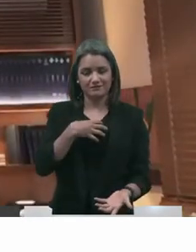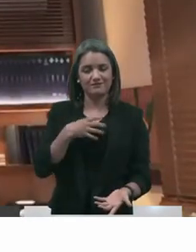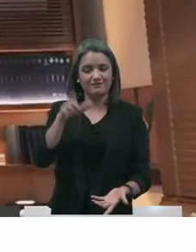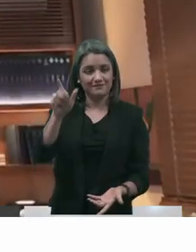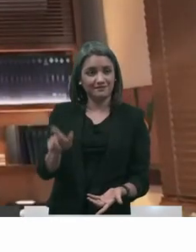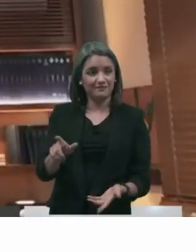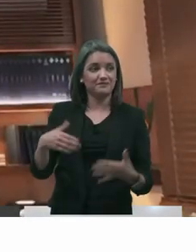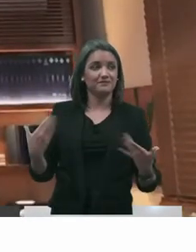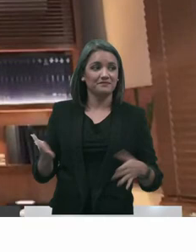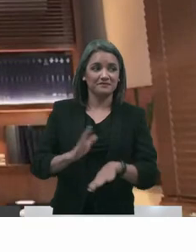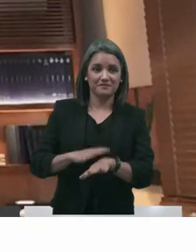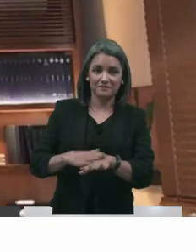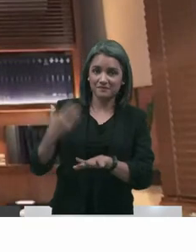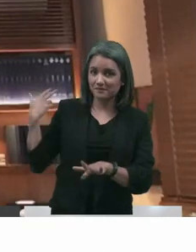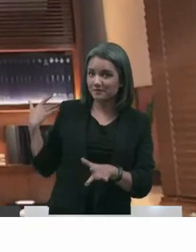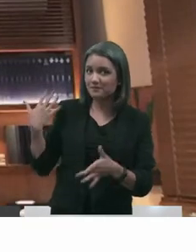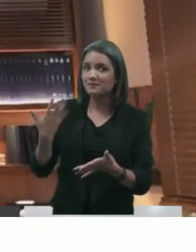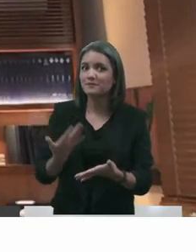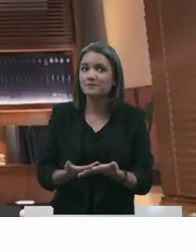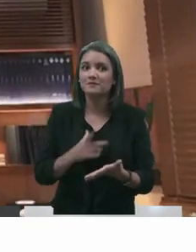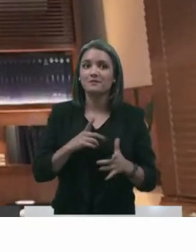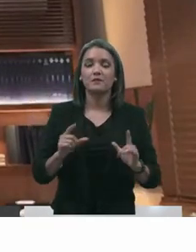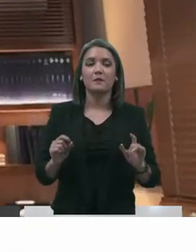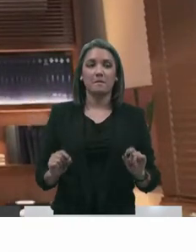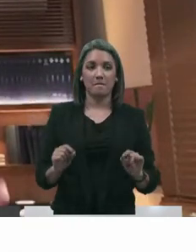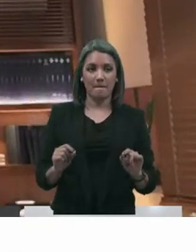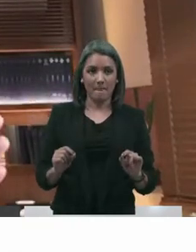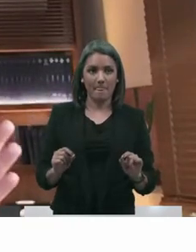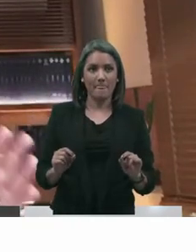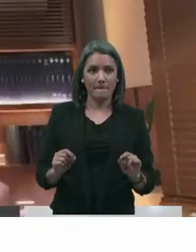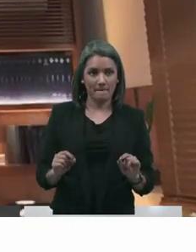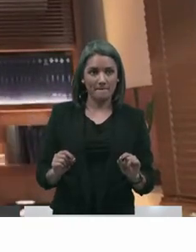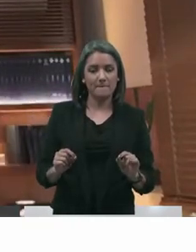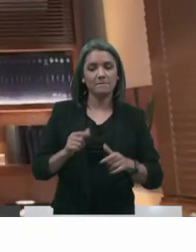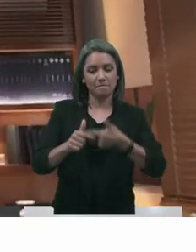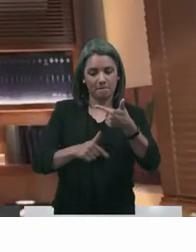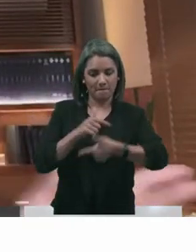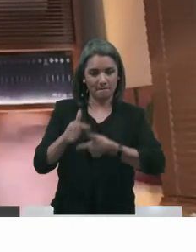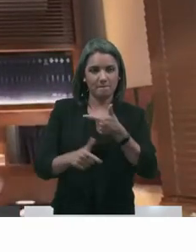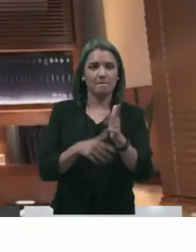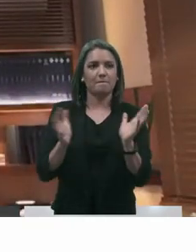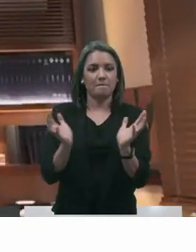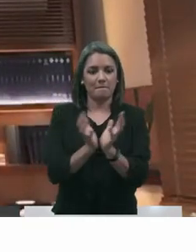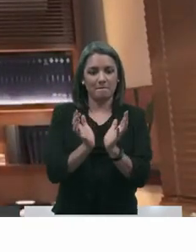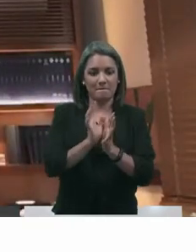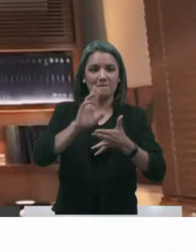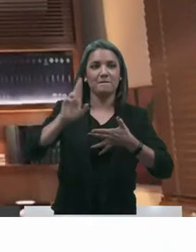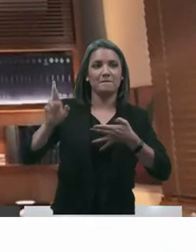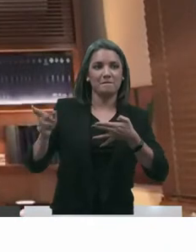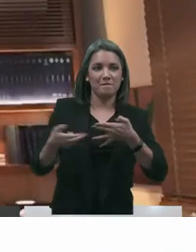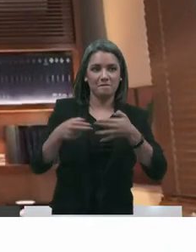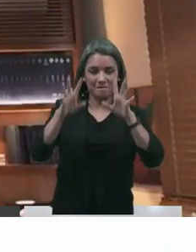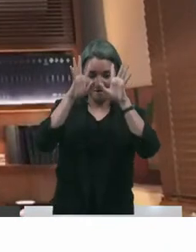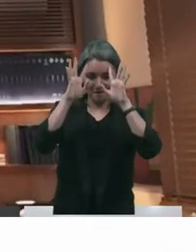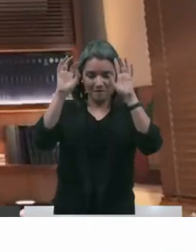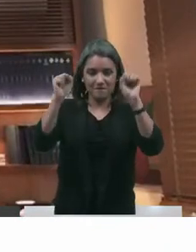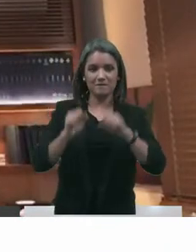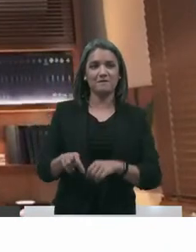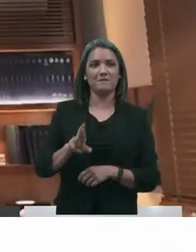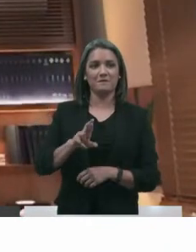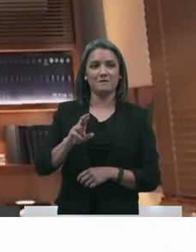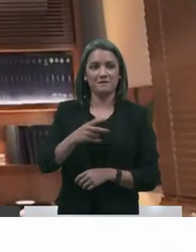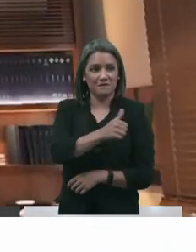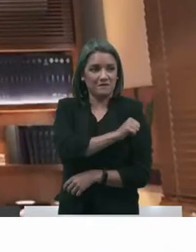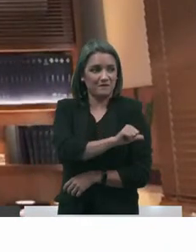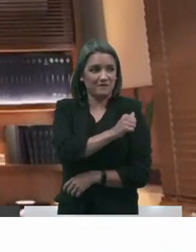pouco tempo, exercia o mandato na turma recursal criminal do Tribunal de Justiça do Estado do Rio de Janeiro, no segundo